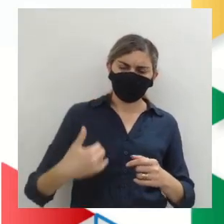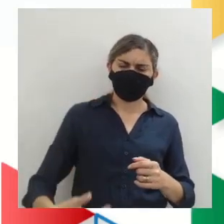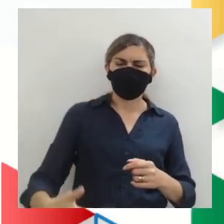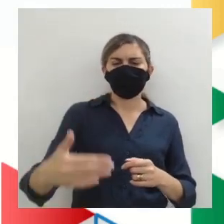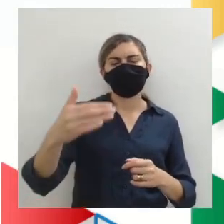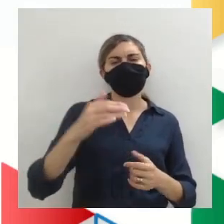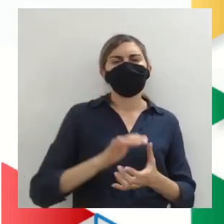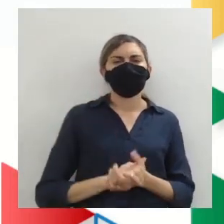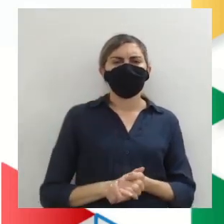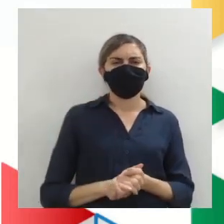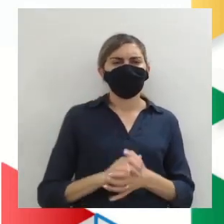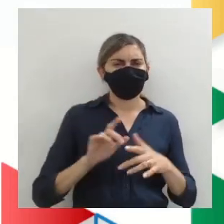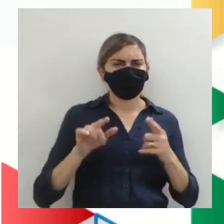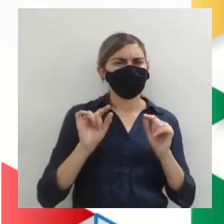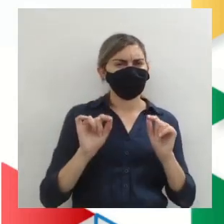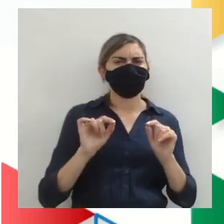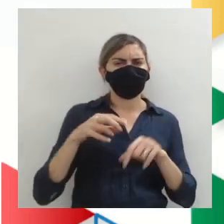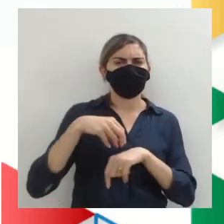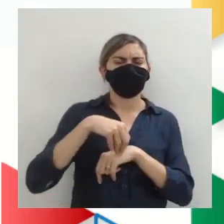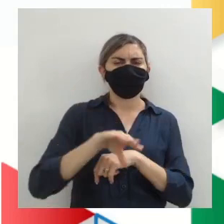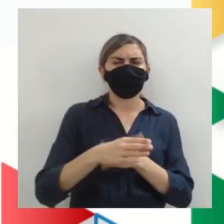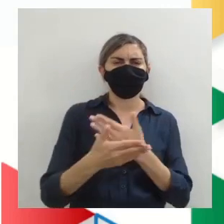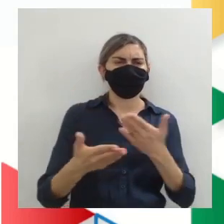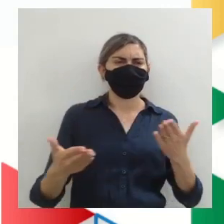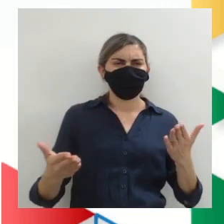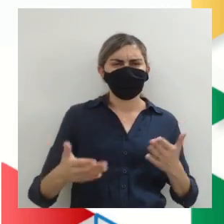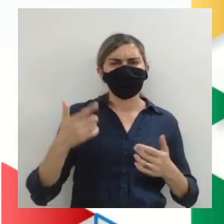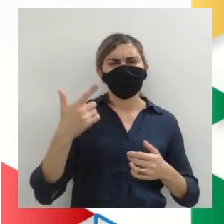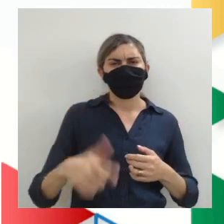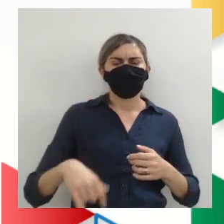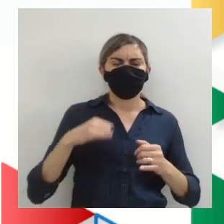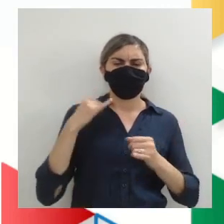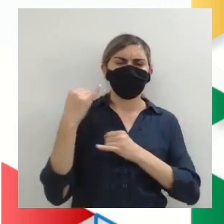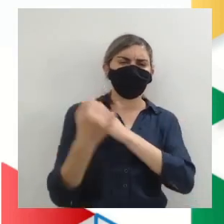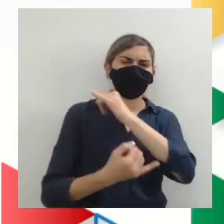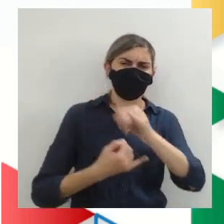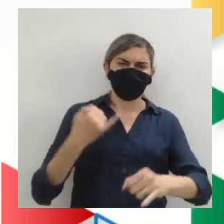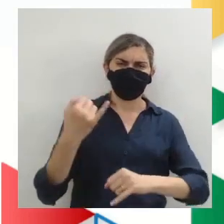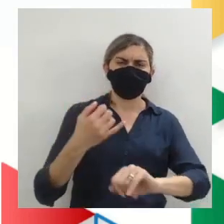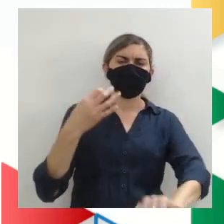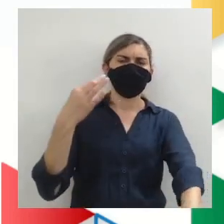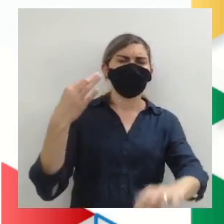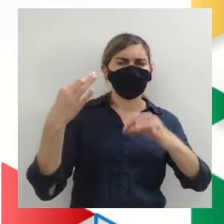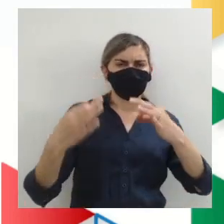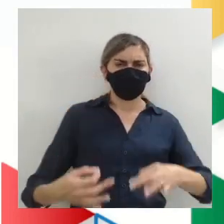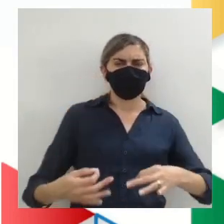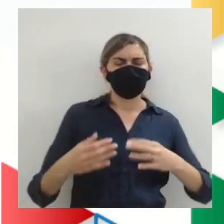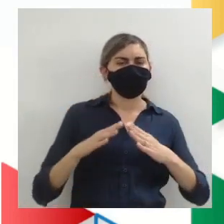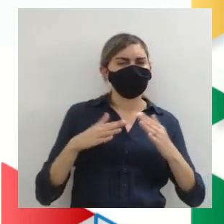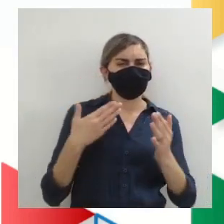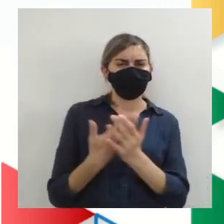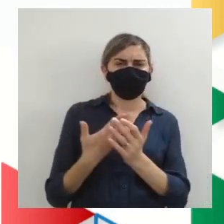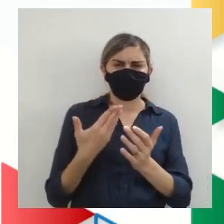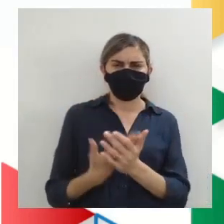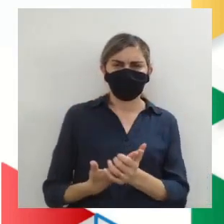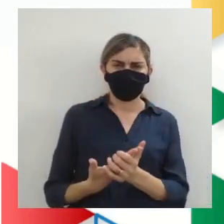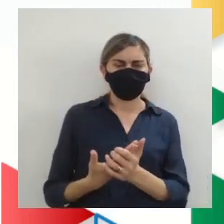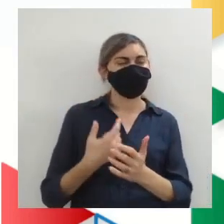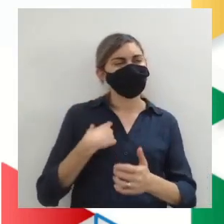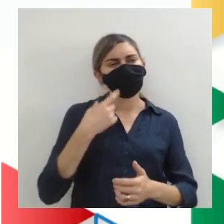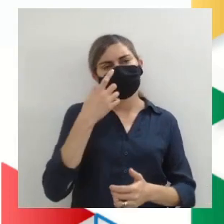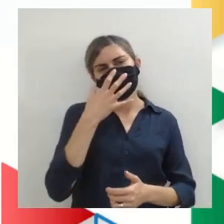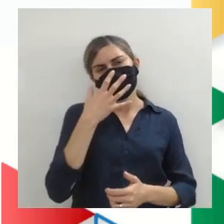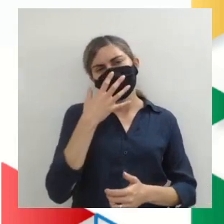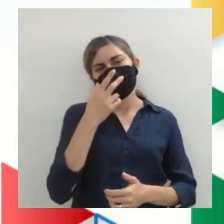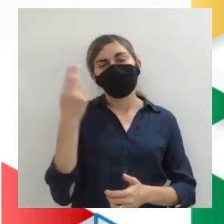adiante. Aqui ainda trago para vocês mais informações, certo? sobre a escolástica. Olhem aí,